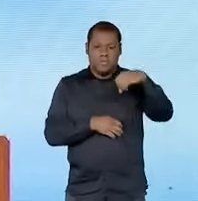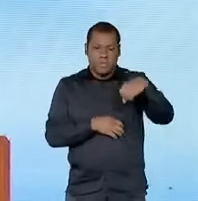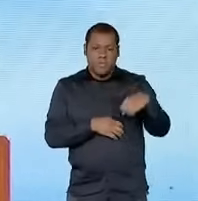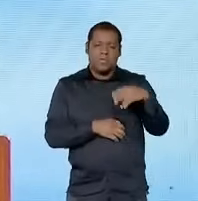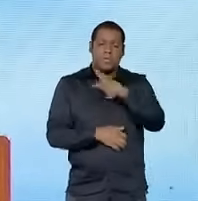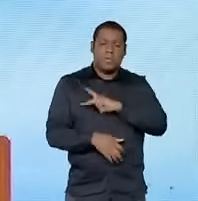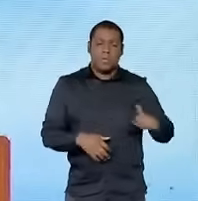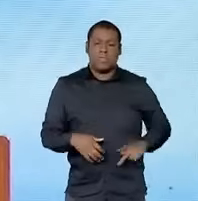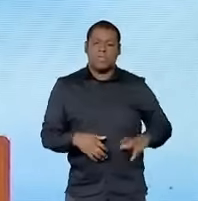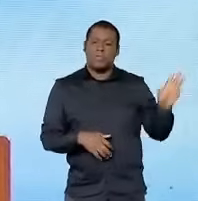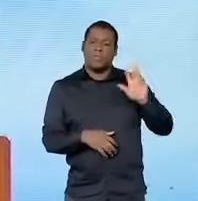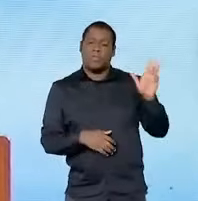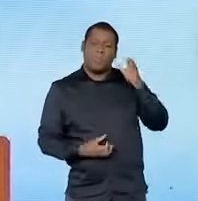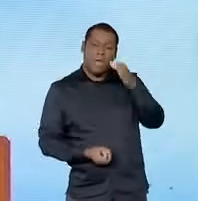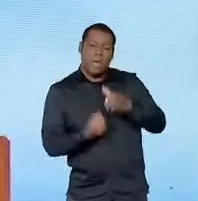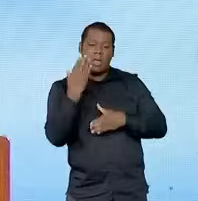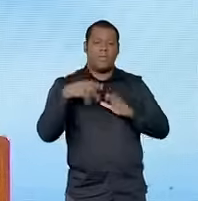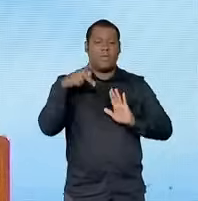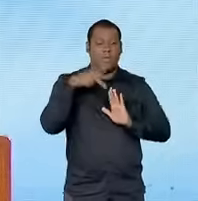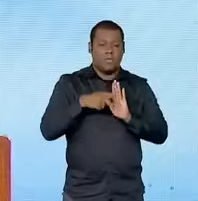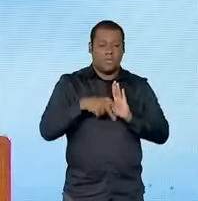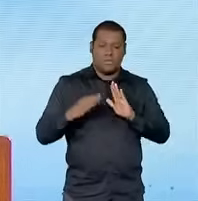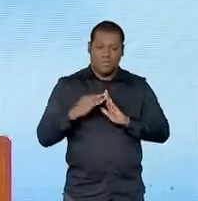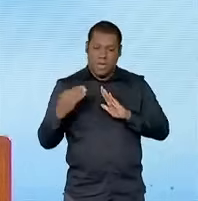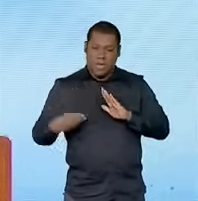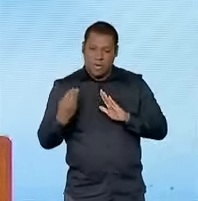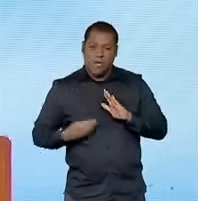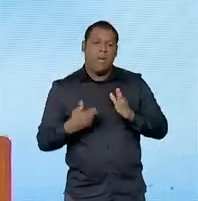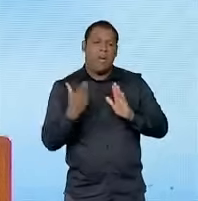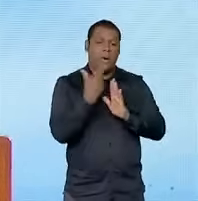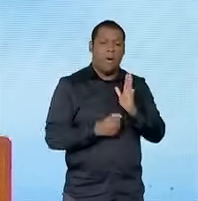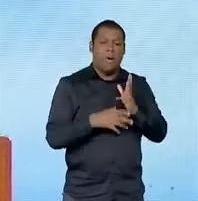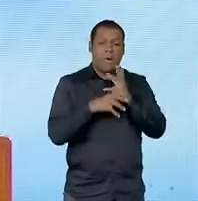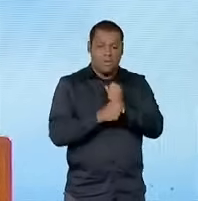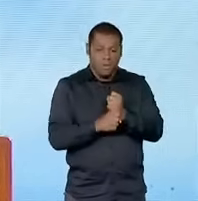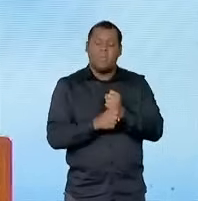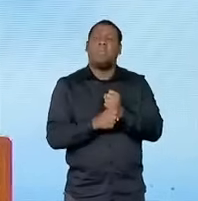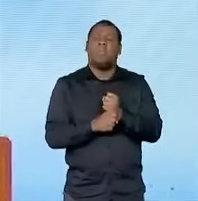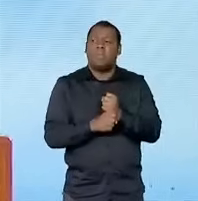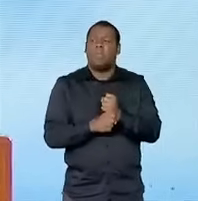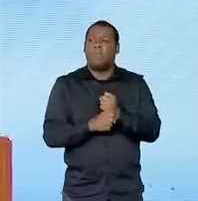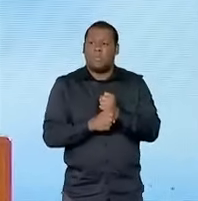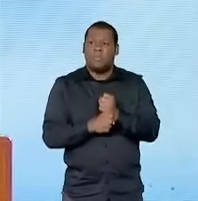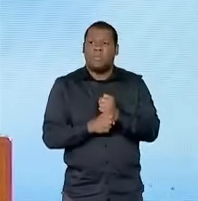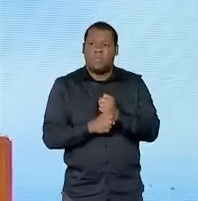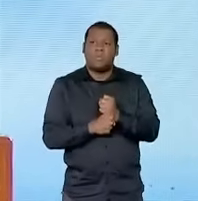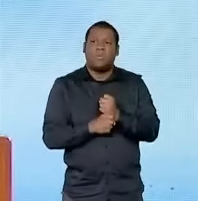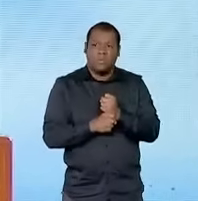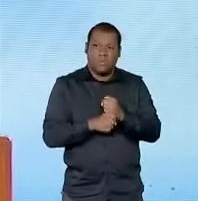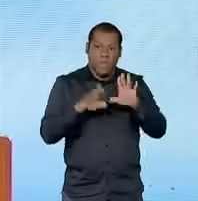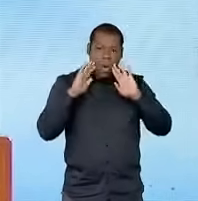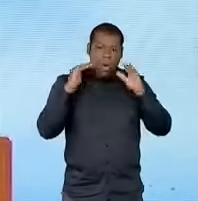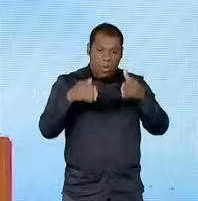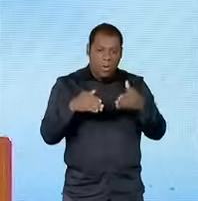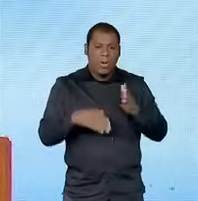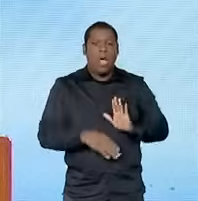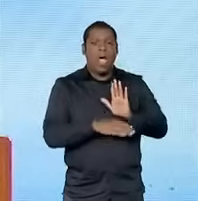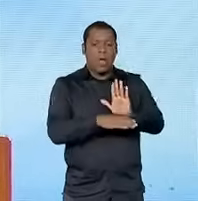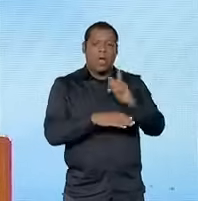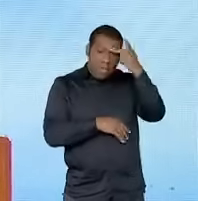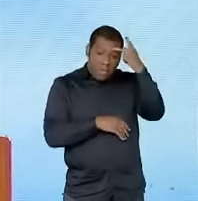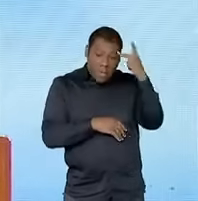com orçamentos regulares, diretrizes claras e voltado às demandas do meio rural.